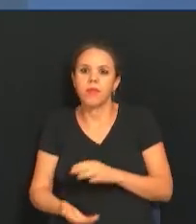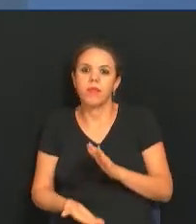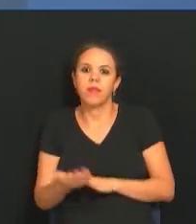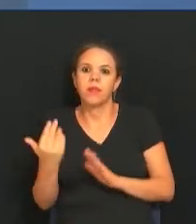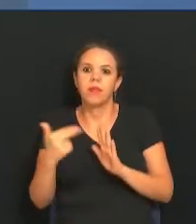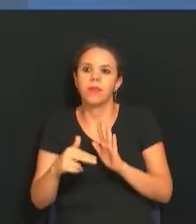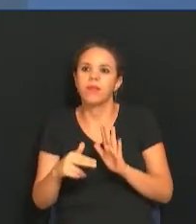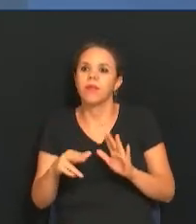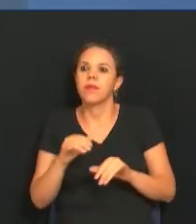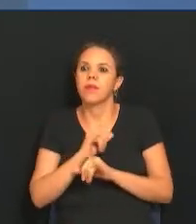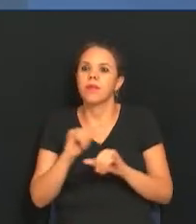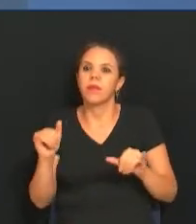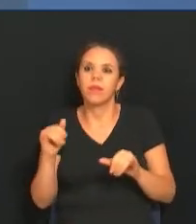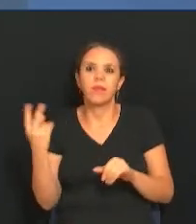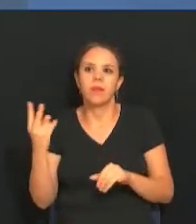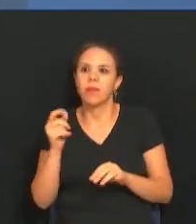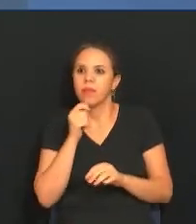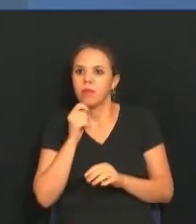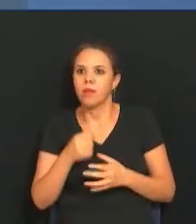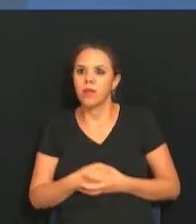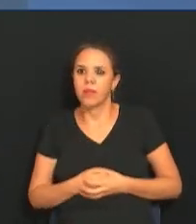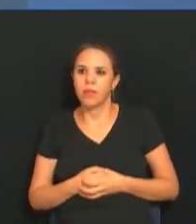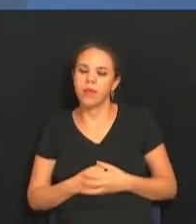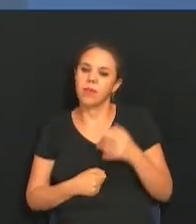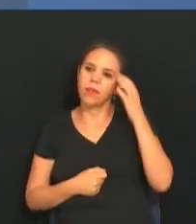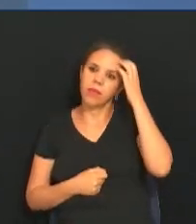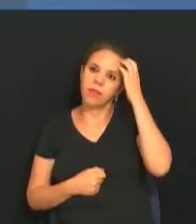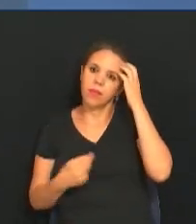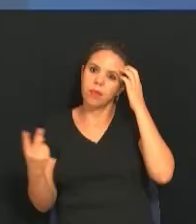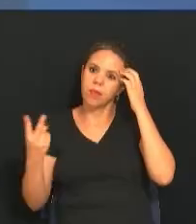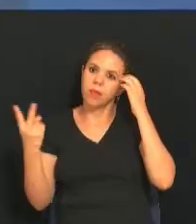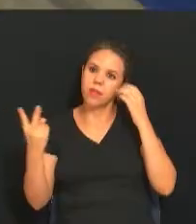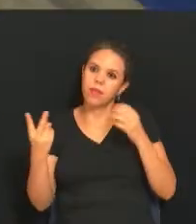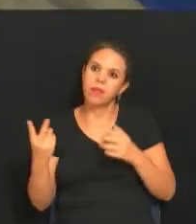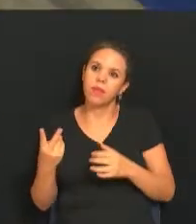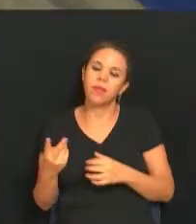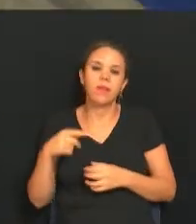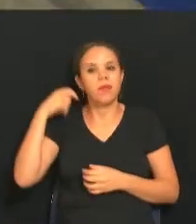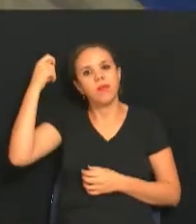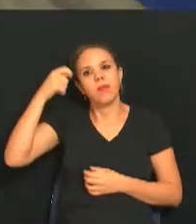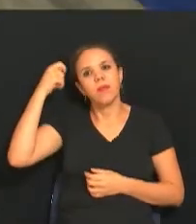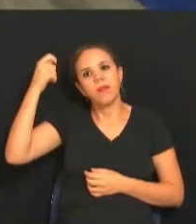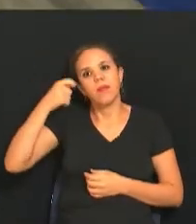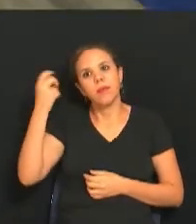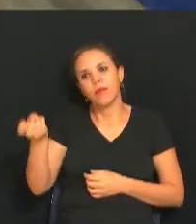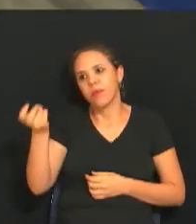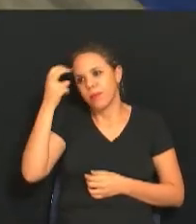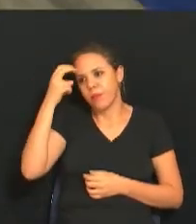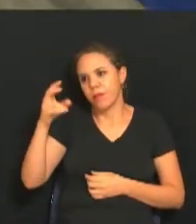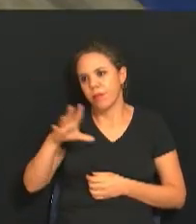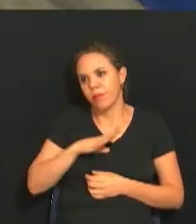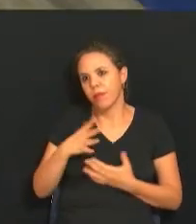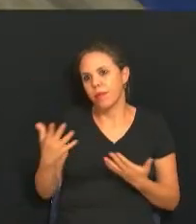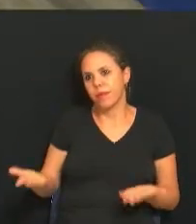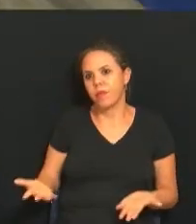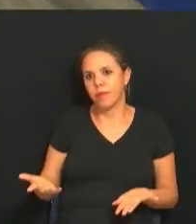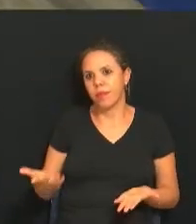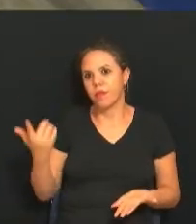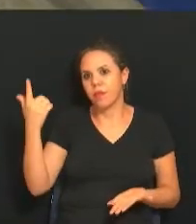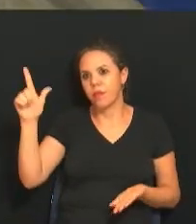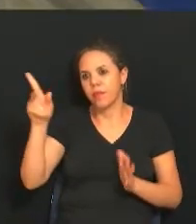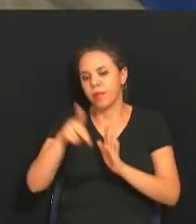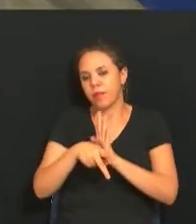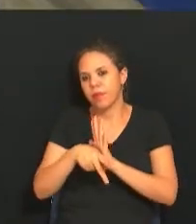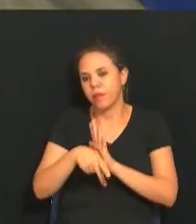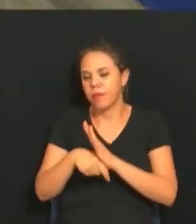Campinas e não tem nenhum reconhecimento. O senhor falou aí de valorizar, né, os nossos artistas, a cultura da cidade, e tem um outro projeto